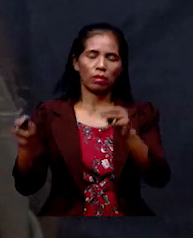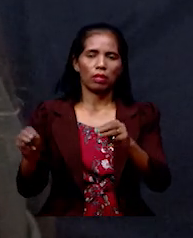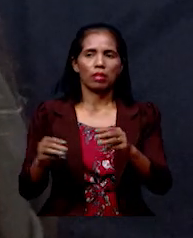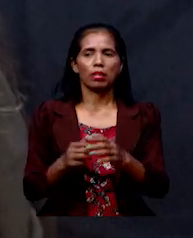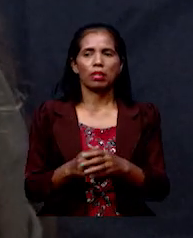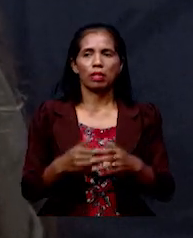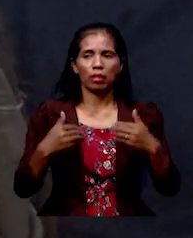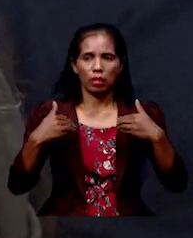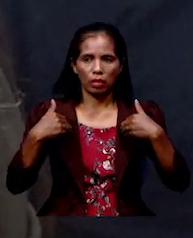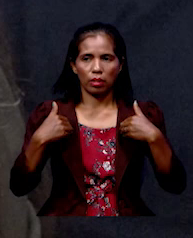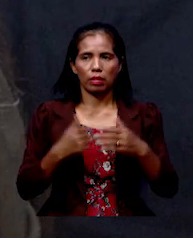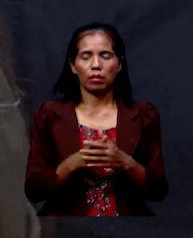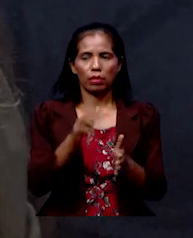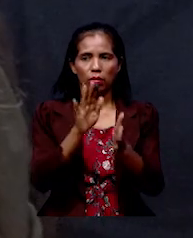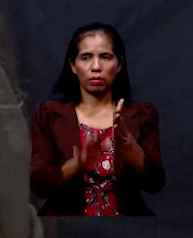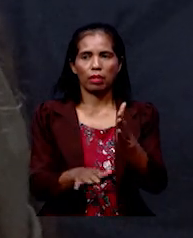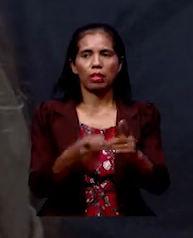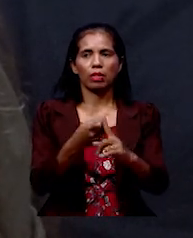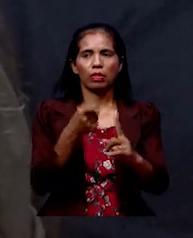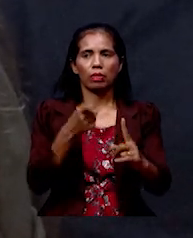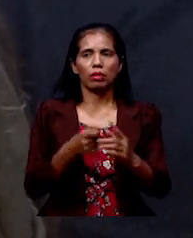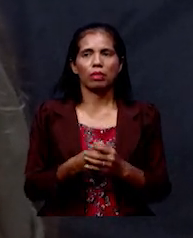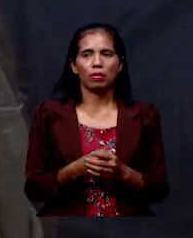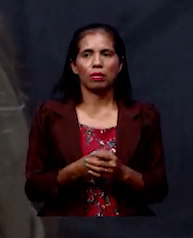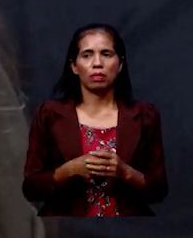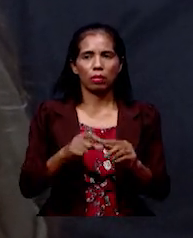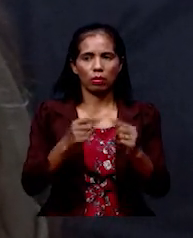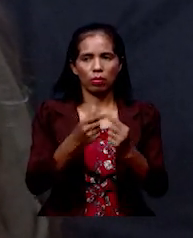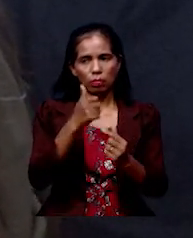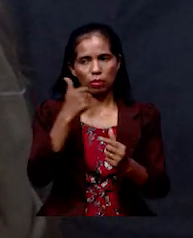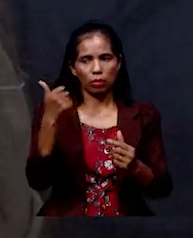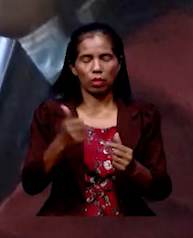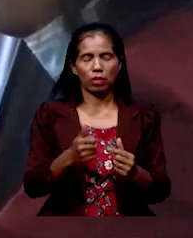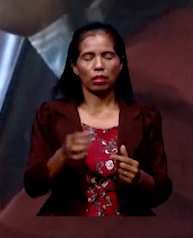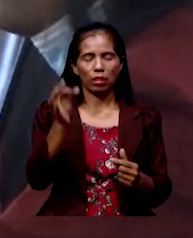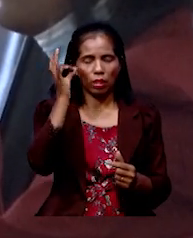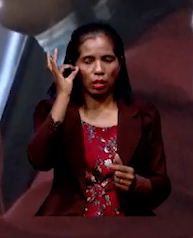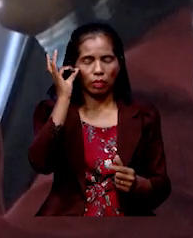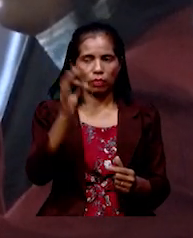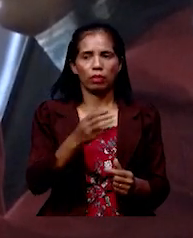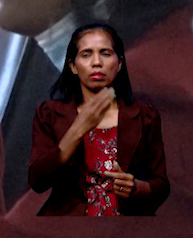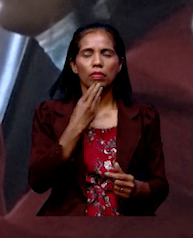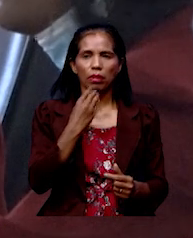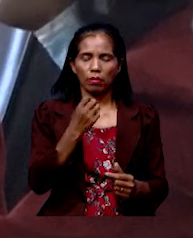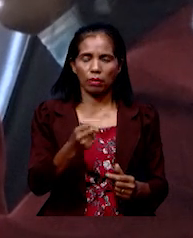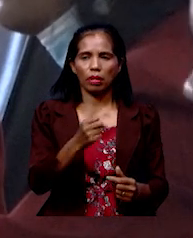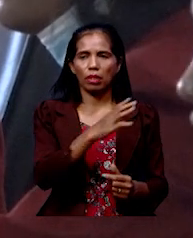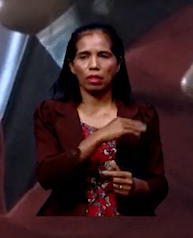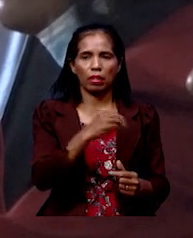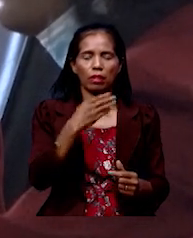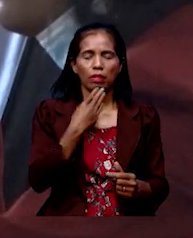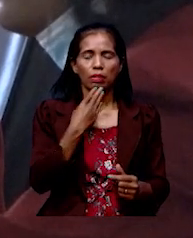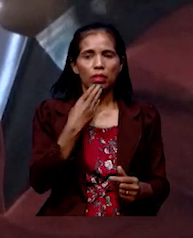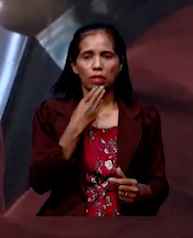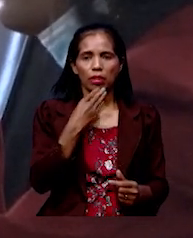nebe a percentagem menos. Mas fosse subgrupo seluk, hanesan aifuan masang no sabraka, menos por cento rua ponto